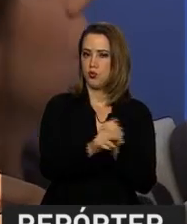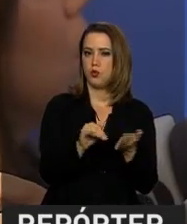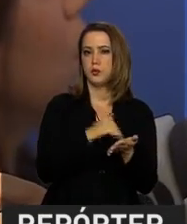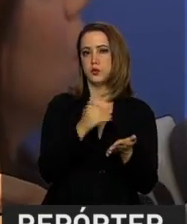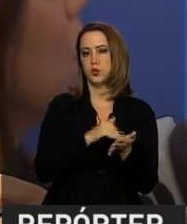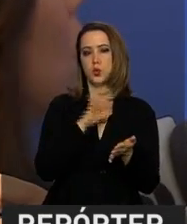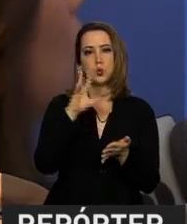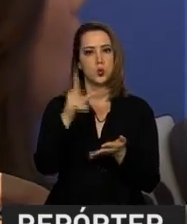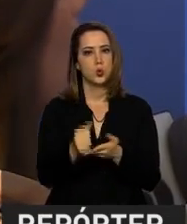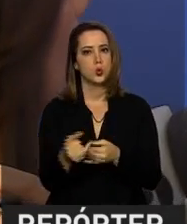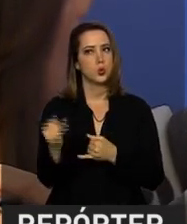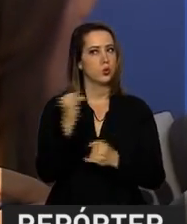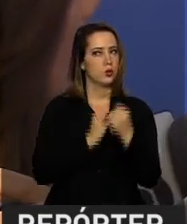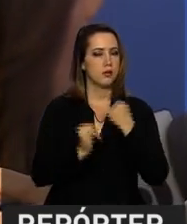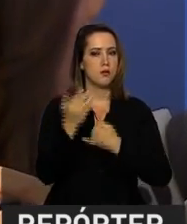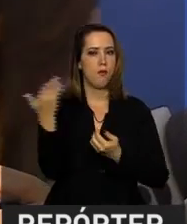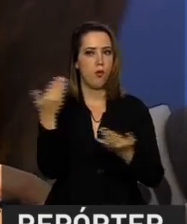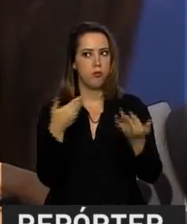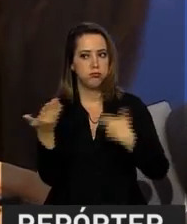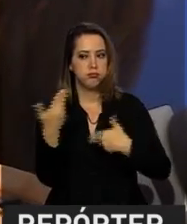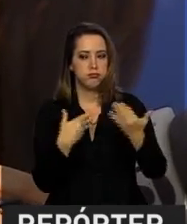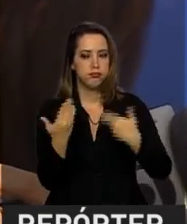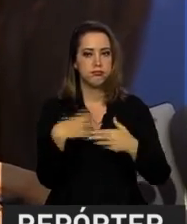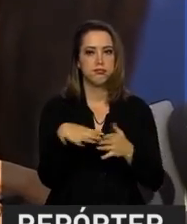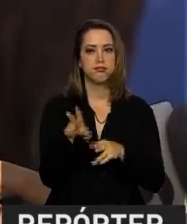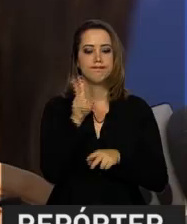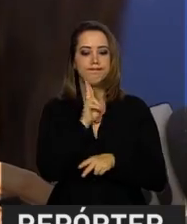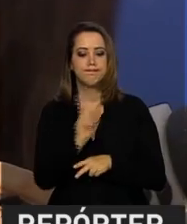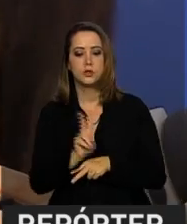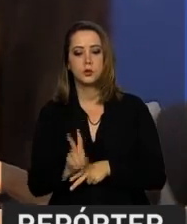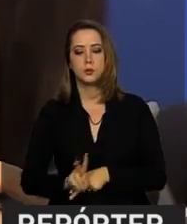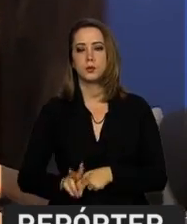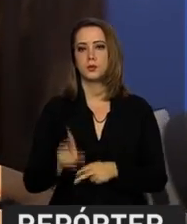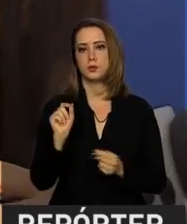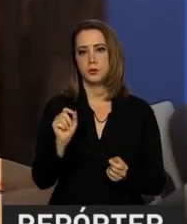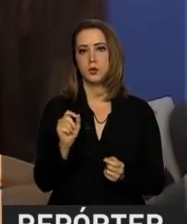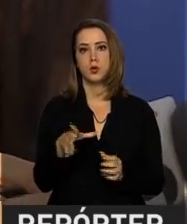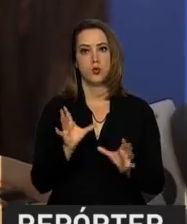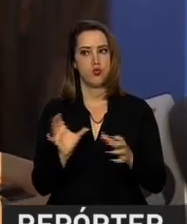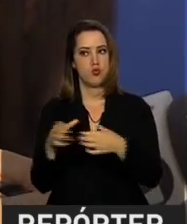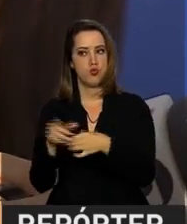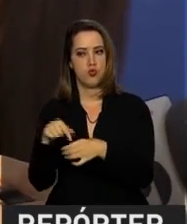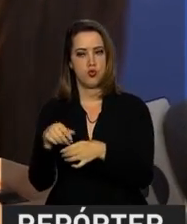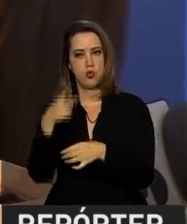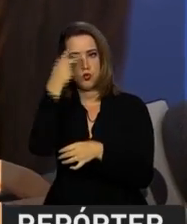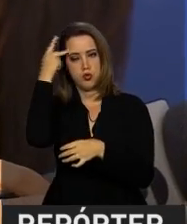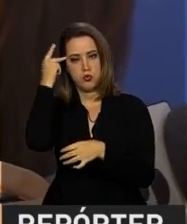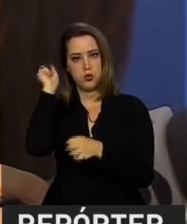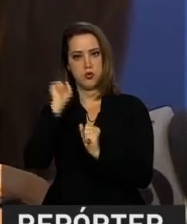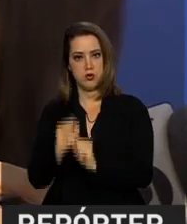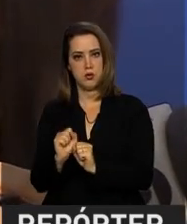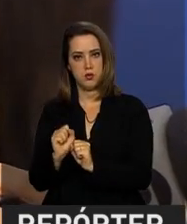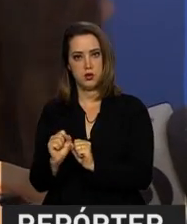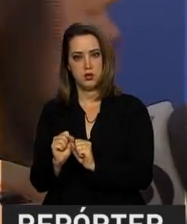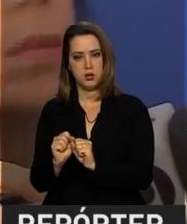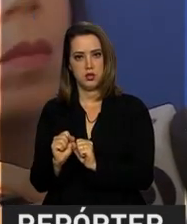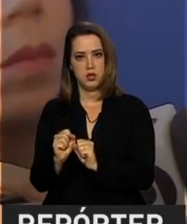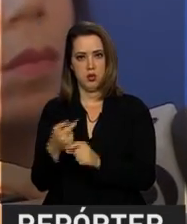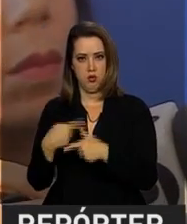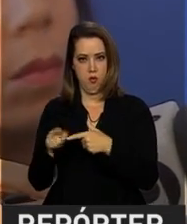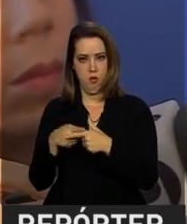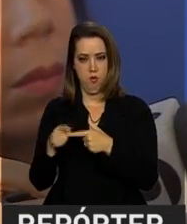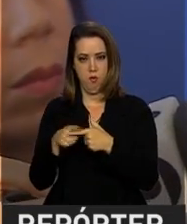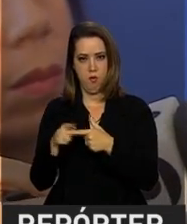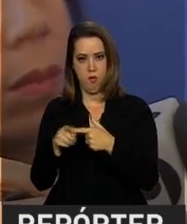as informações que chegam de eventuais focos de pessoas que poderiam ser ligadas ao